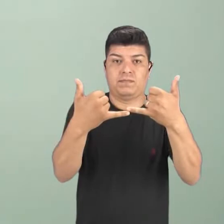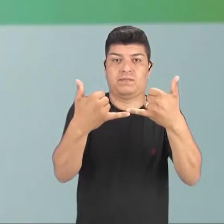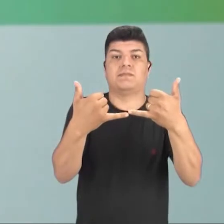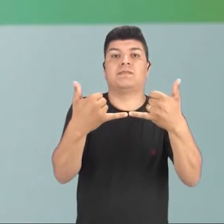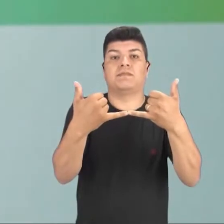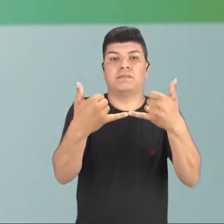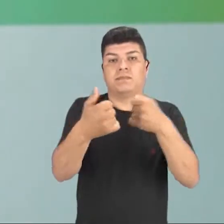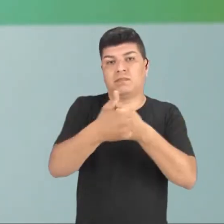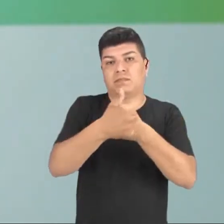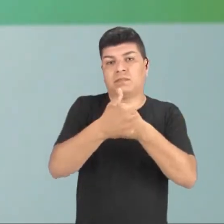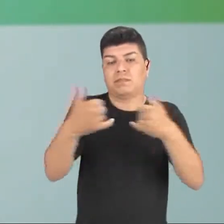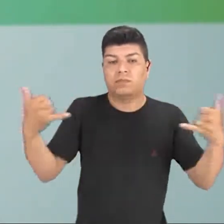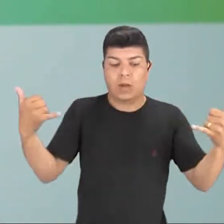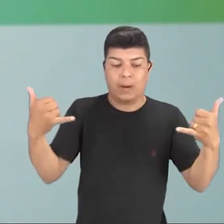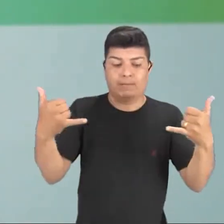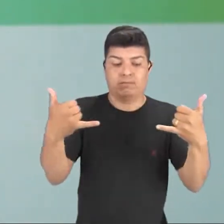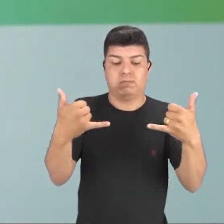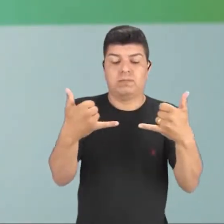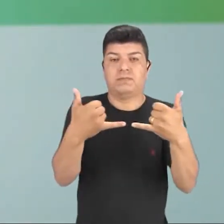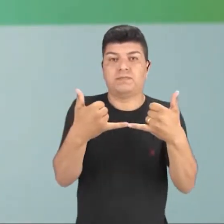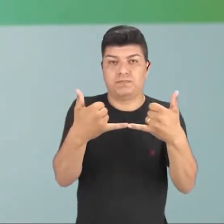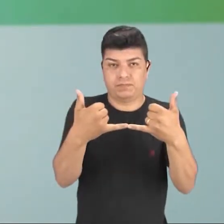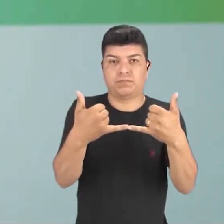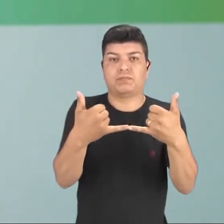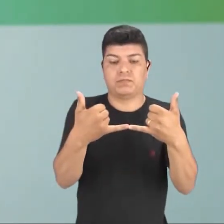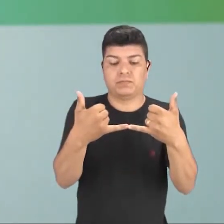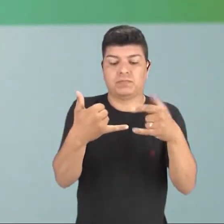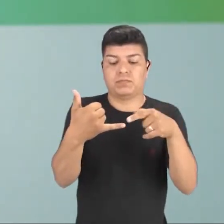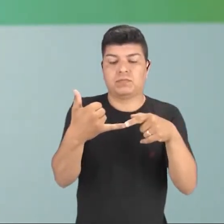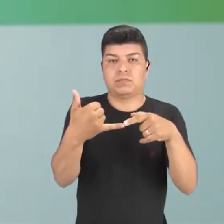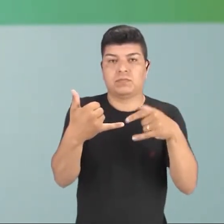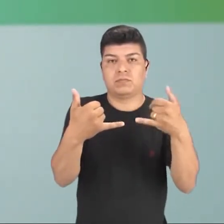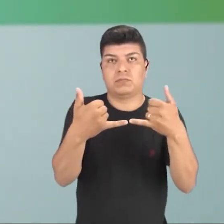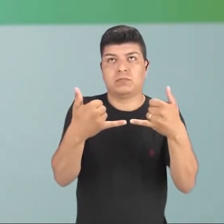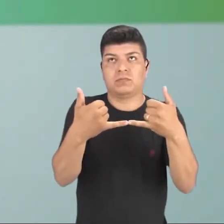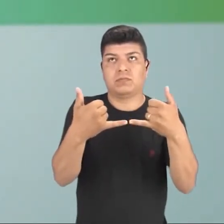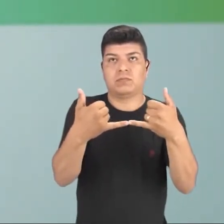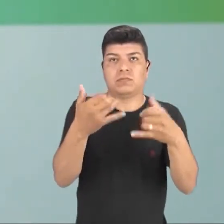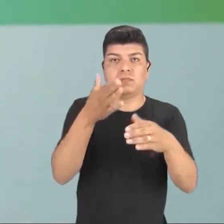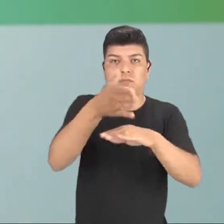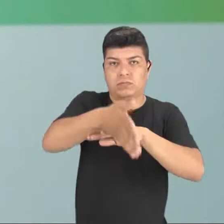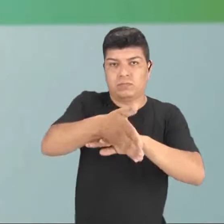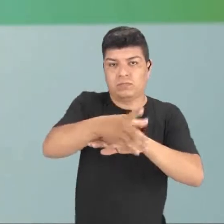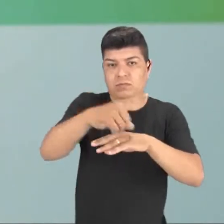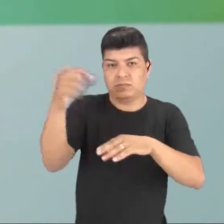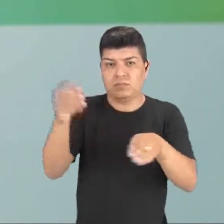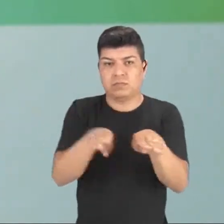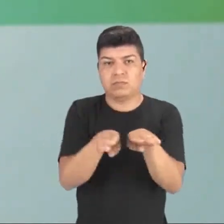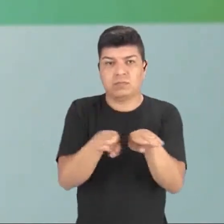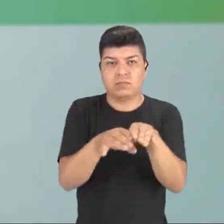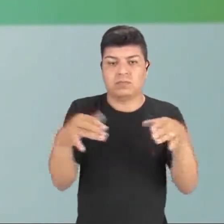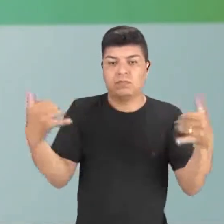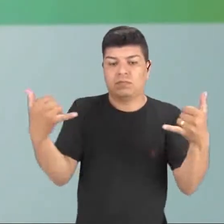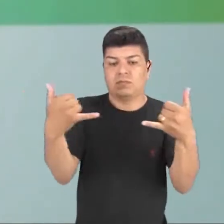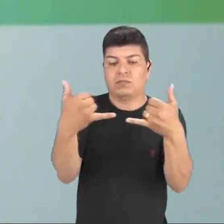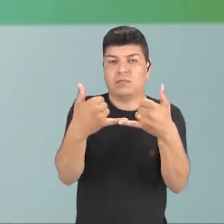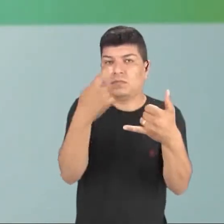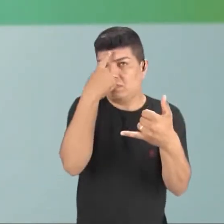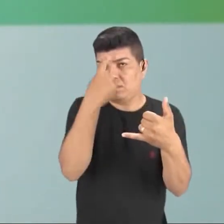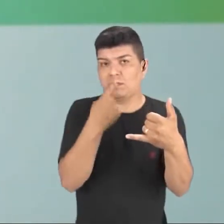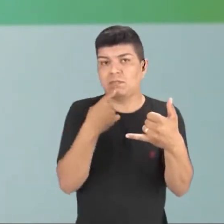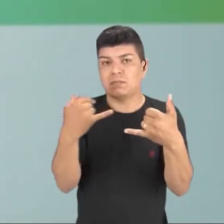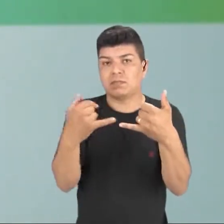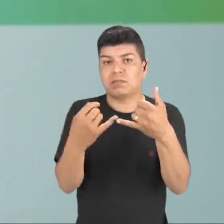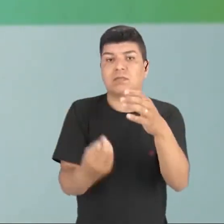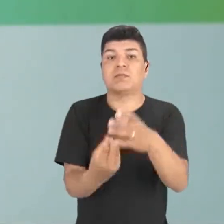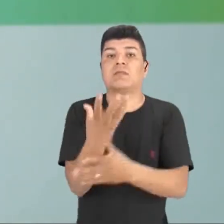aproxima elas. Então, você tem as duas extremidades, o ponto de saída e de entrada dessa corrente no circuito, e a figura em que vai se formar